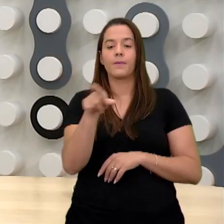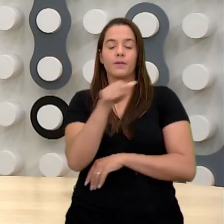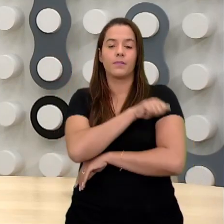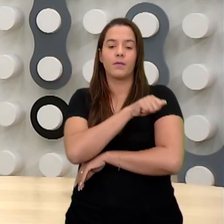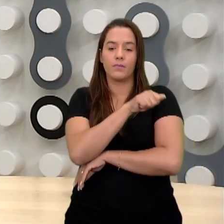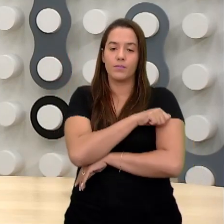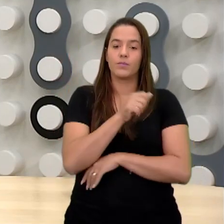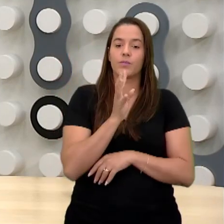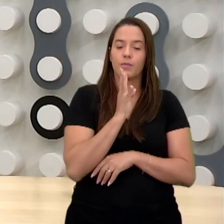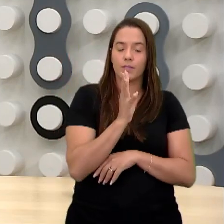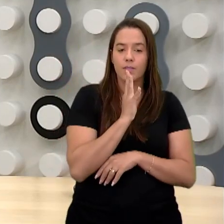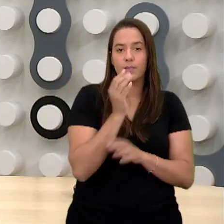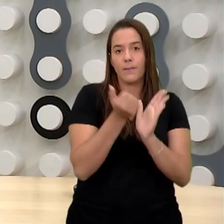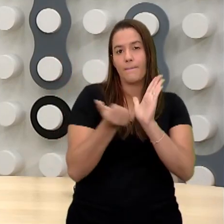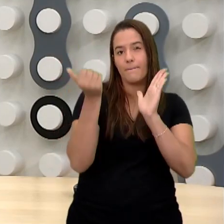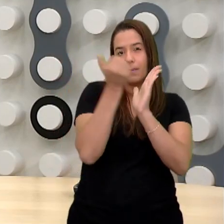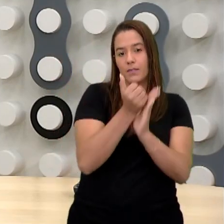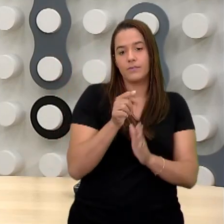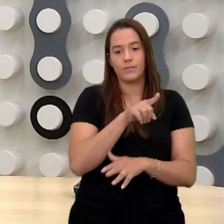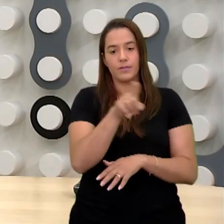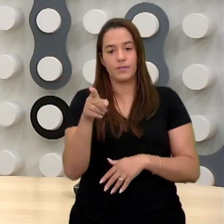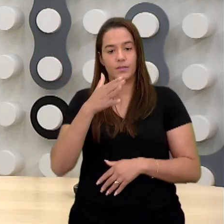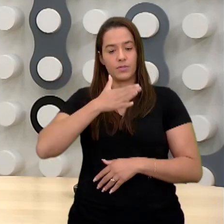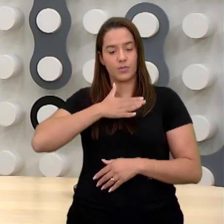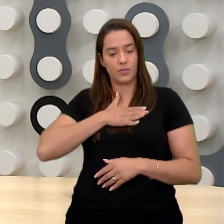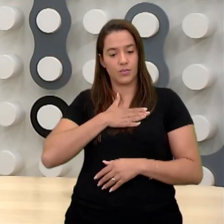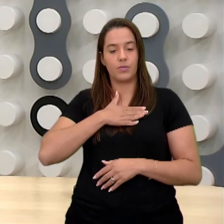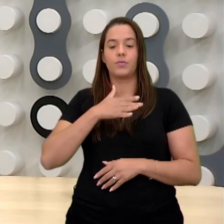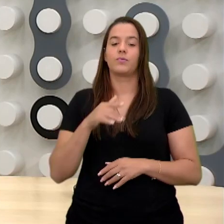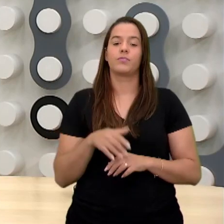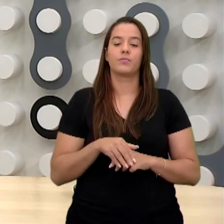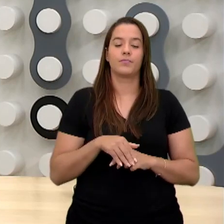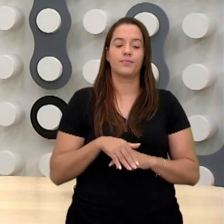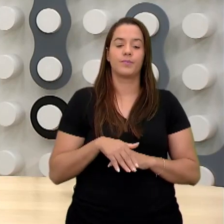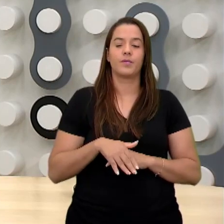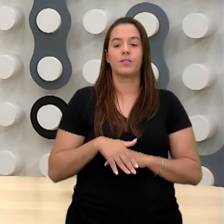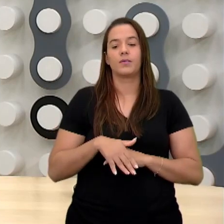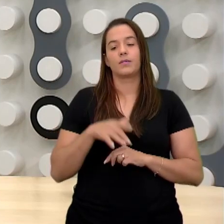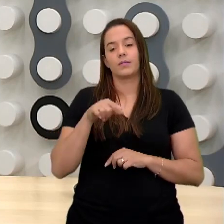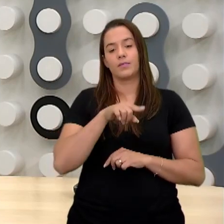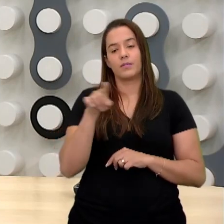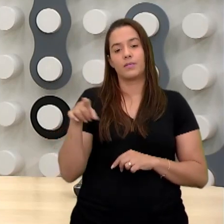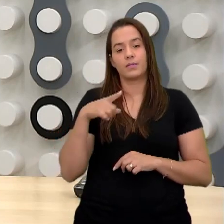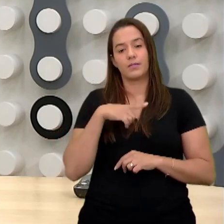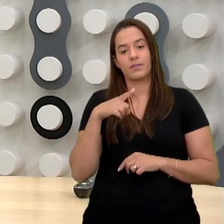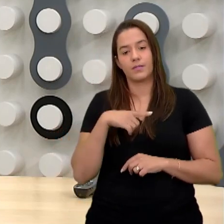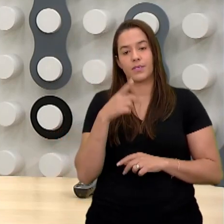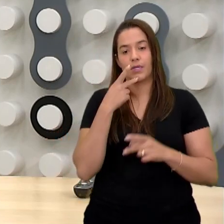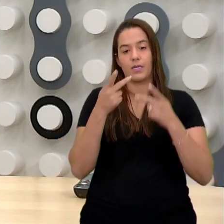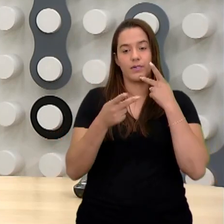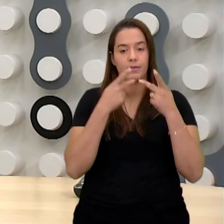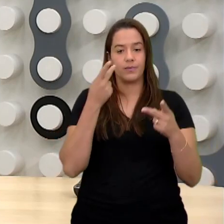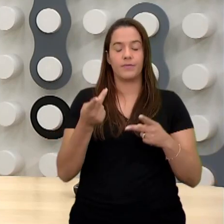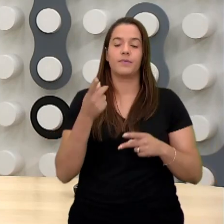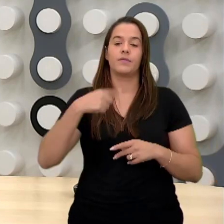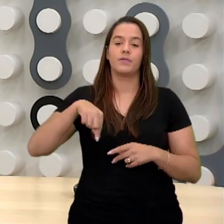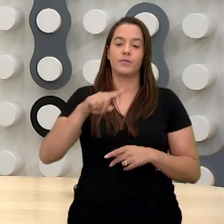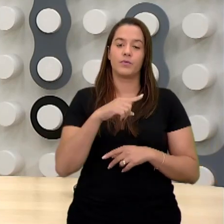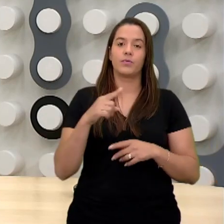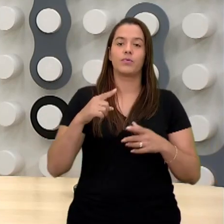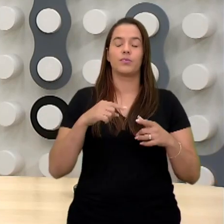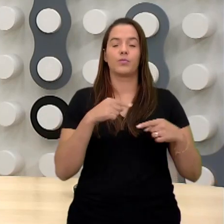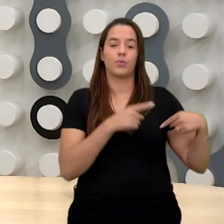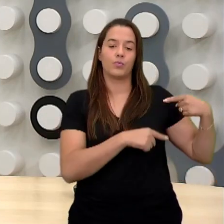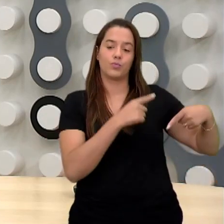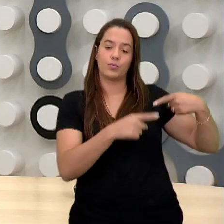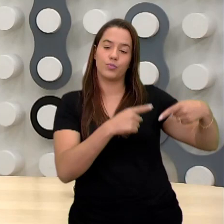fator aí, principalmente para quem gosta, né, dessa disciplina aí, que fala muito sobre a questão aí da geologia,